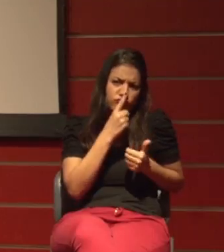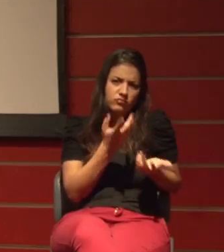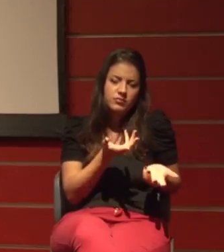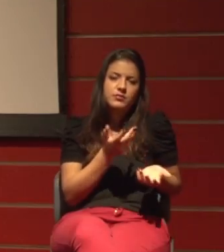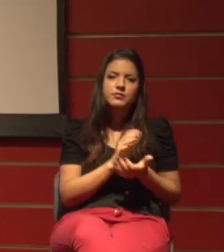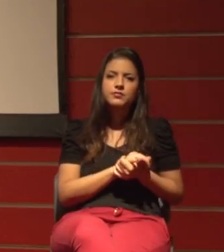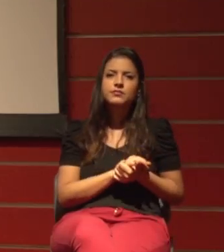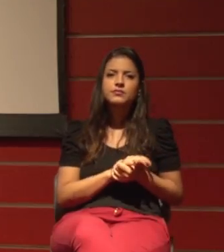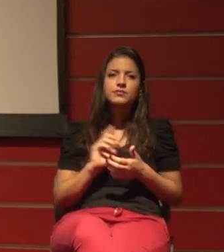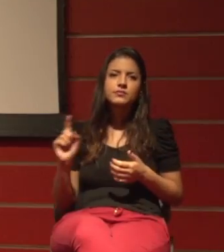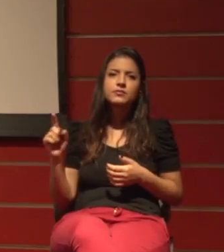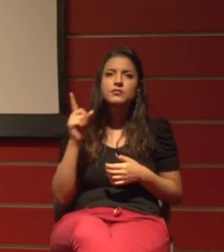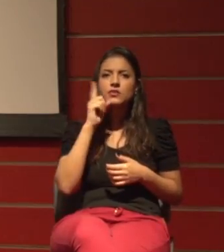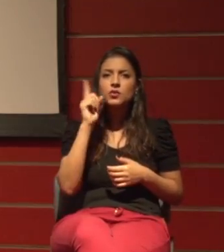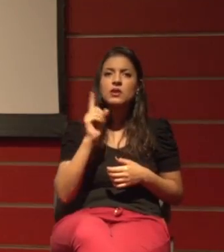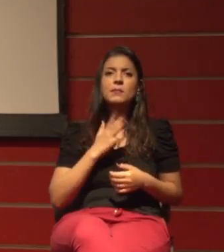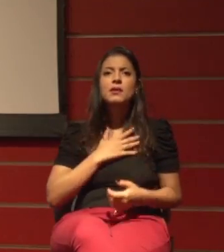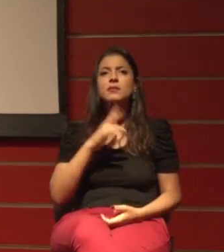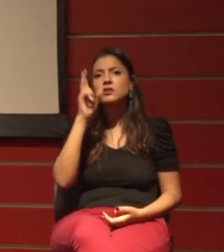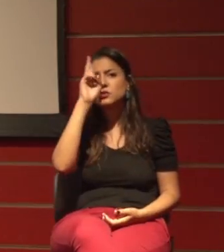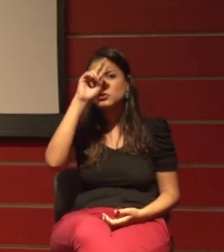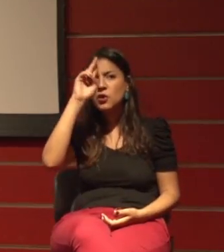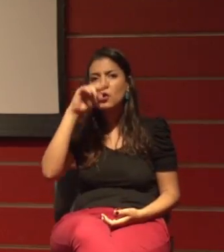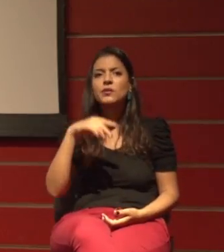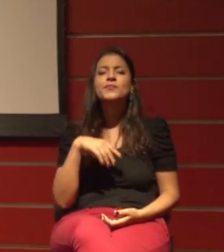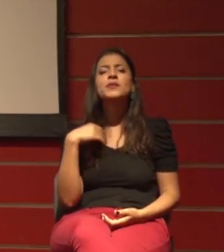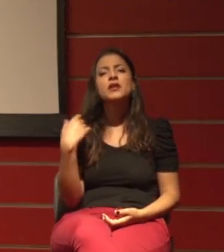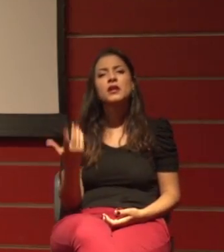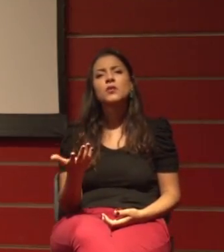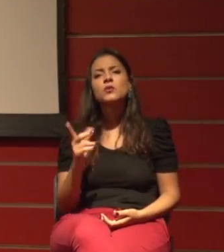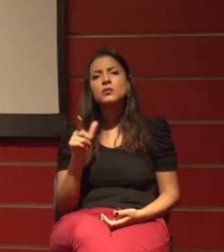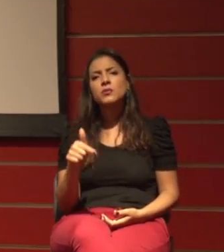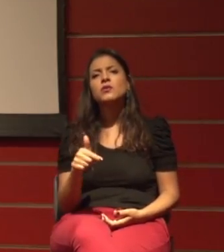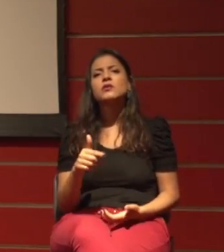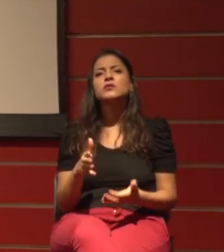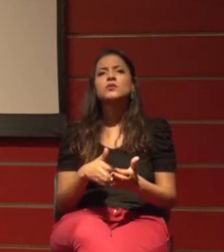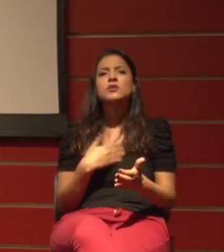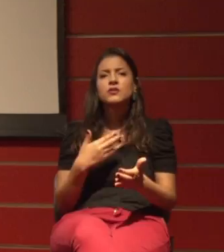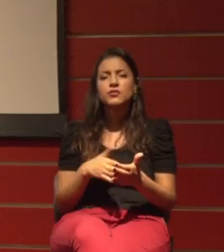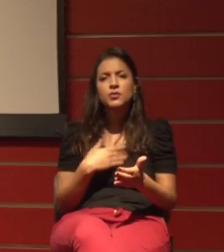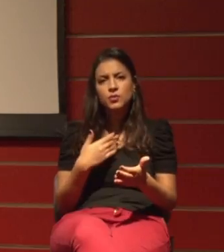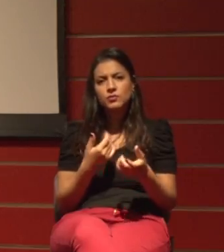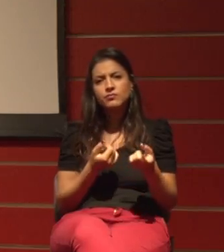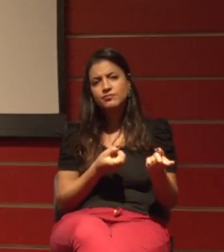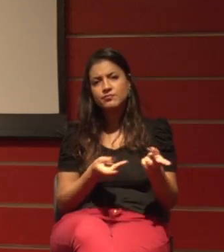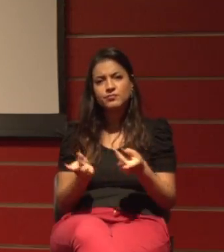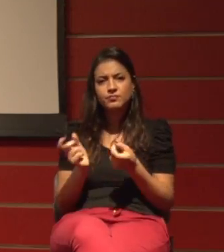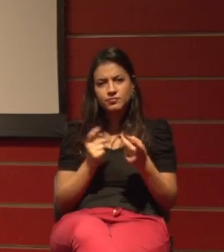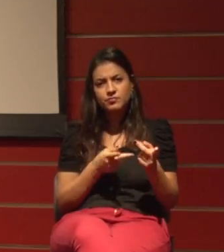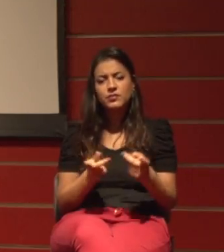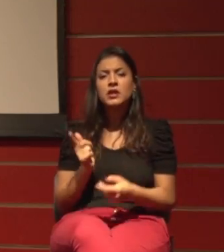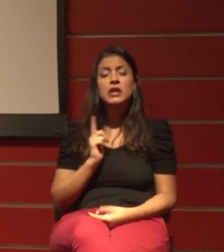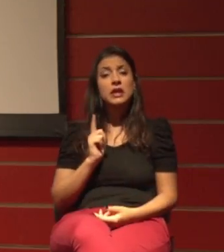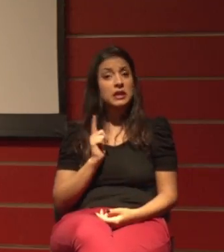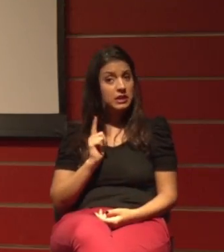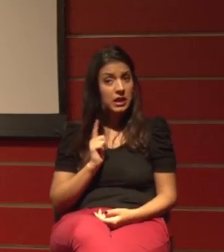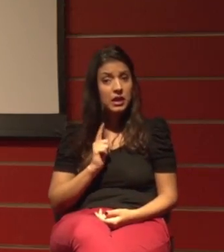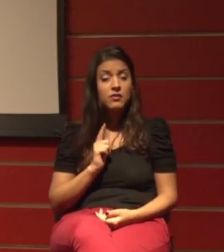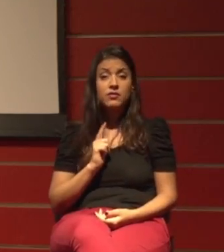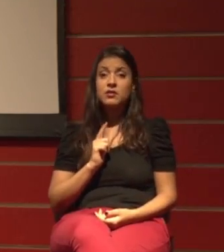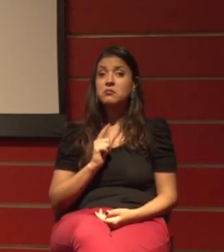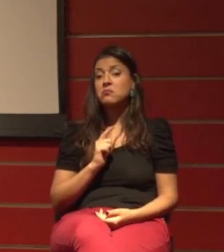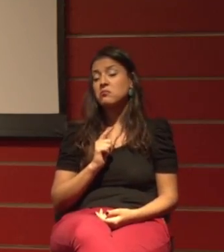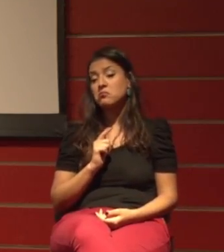ninguém tinha visto E aí quando o livro foi lançado ele teve uma ele ele teve uma repercussão tanto na